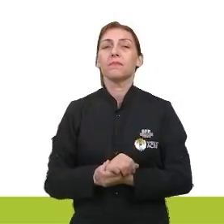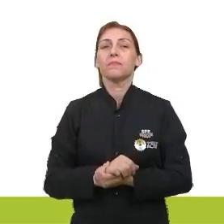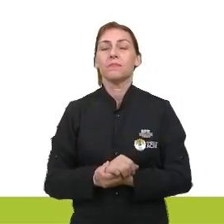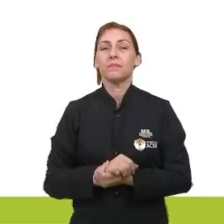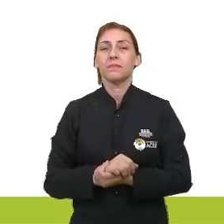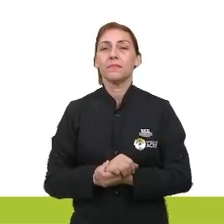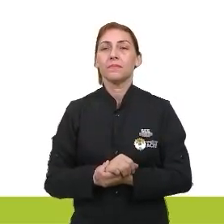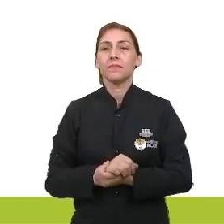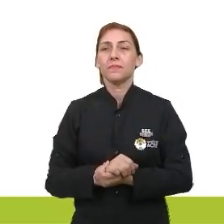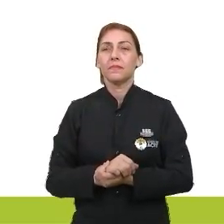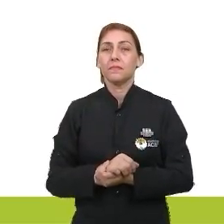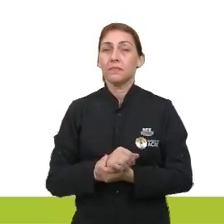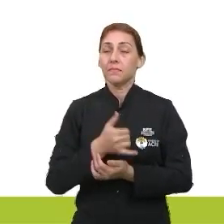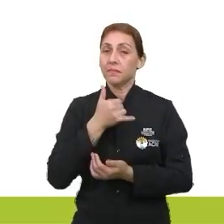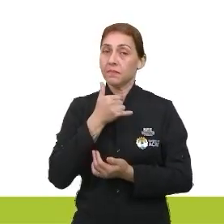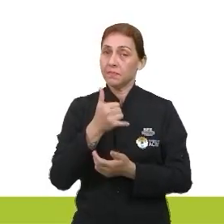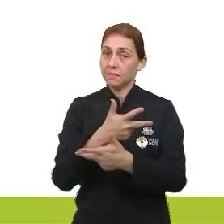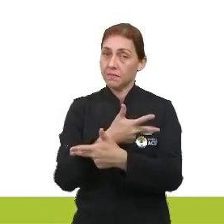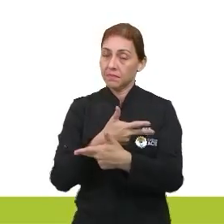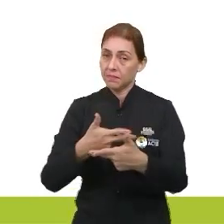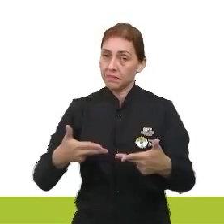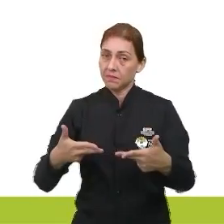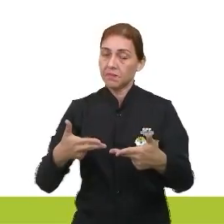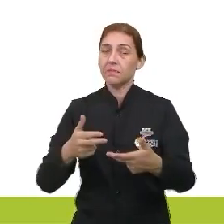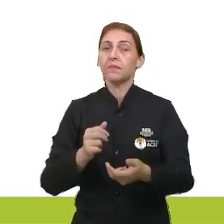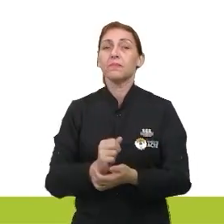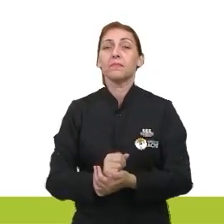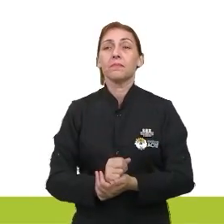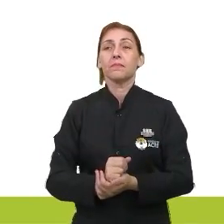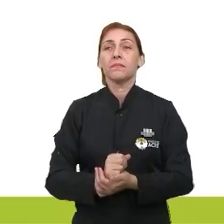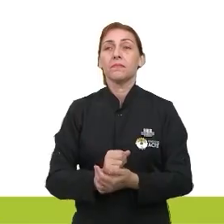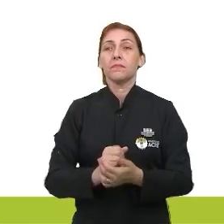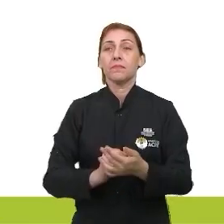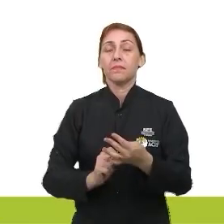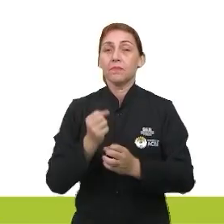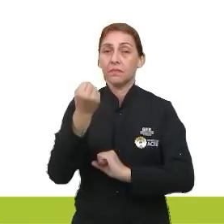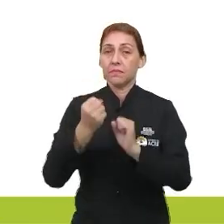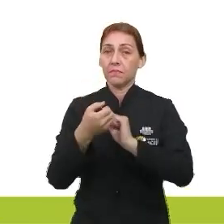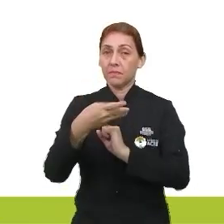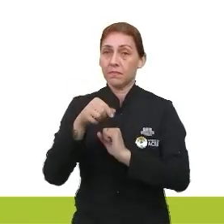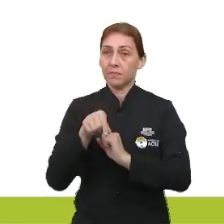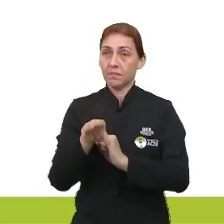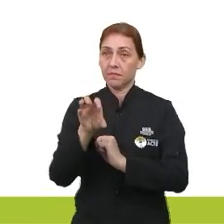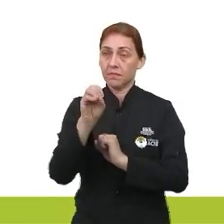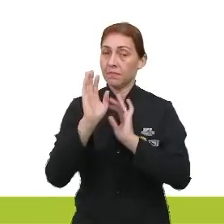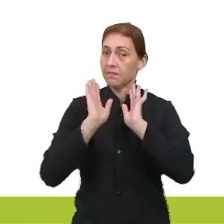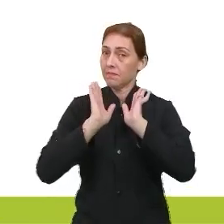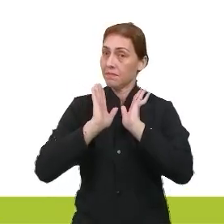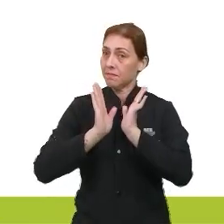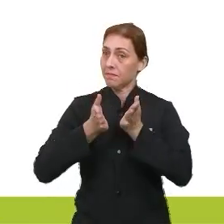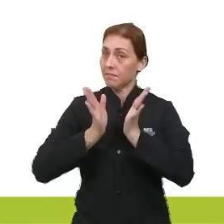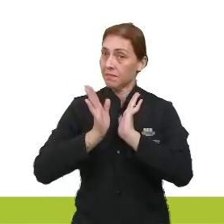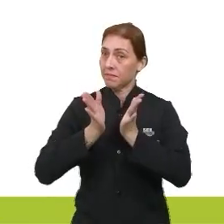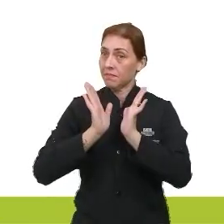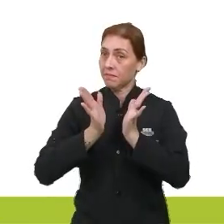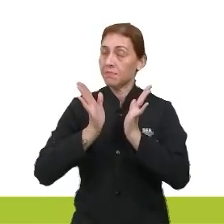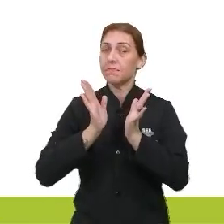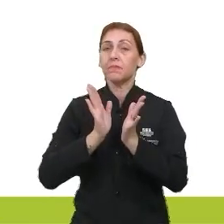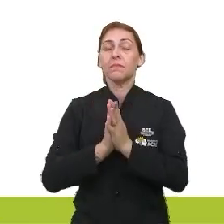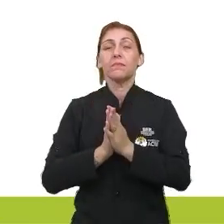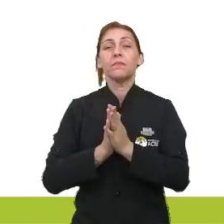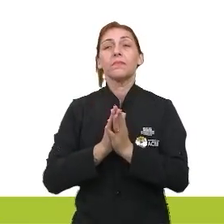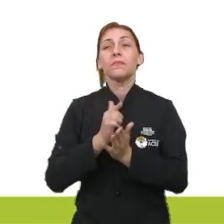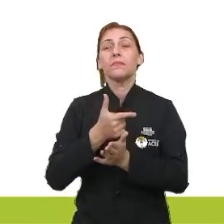automatizada, né? A eletrônica, enfim. Na indústria 4.0, já aí,